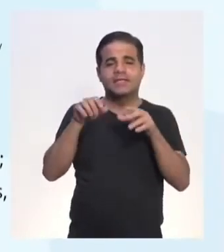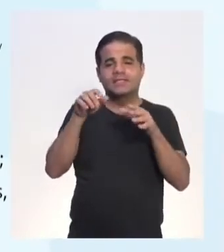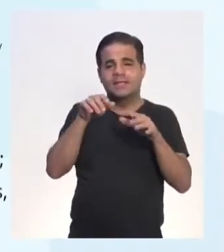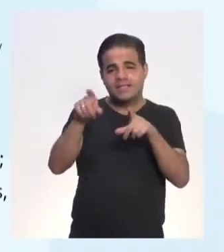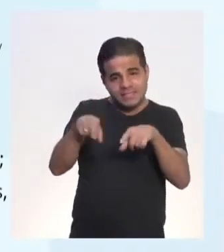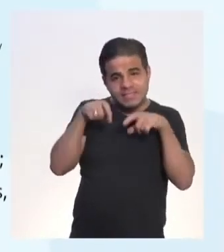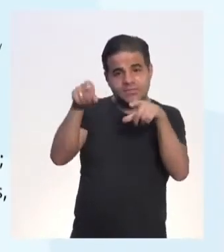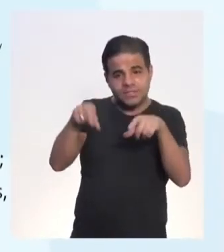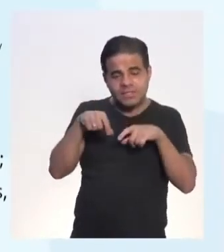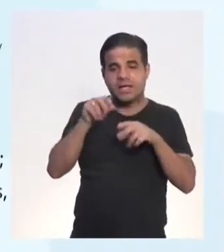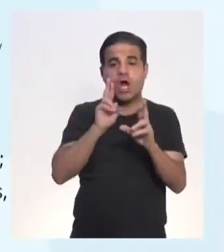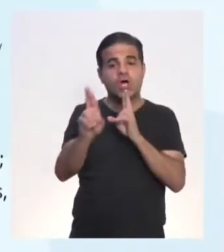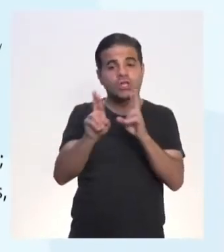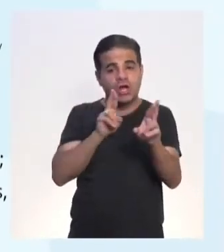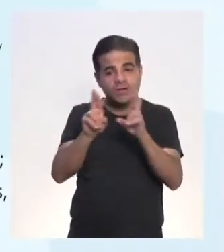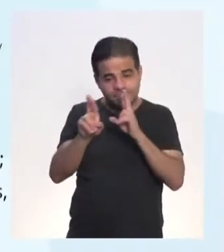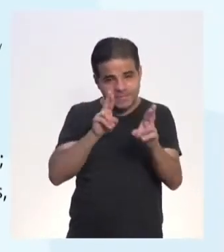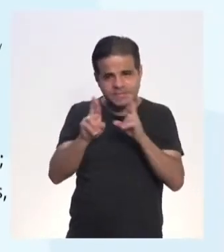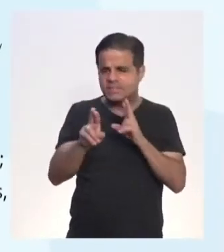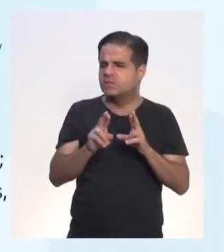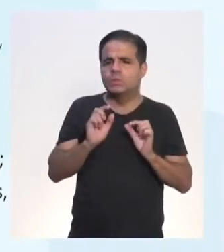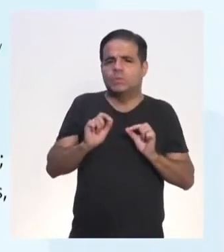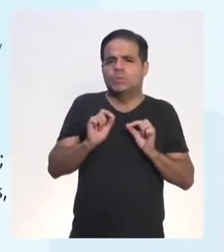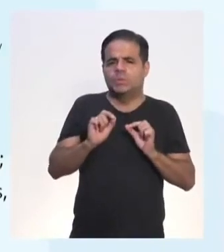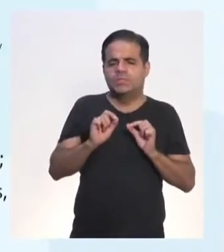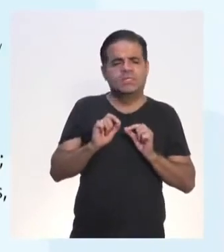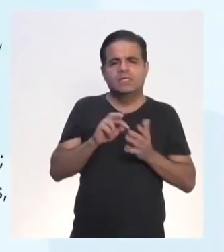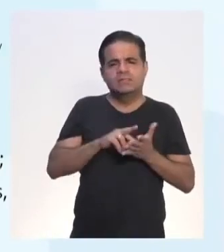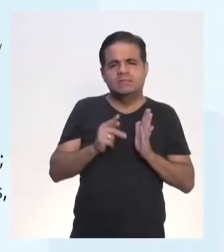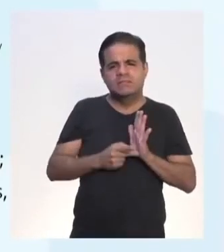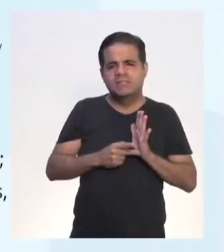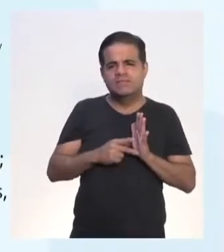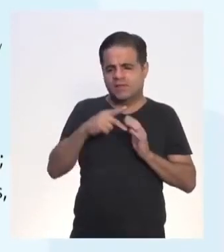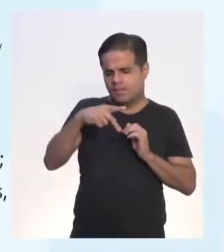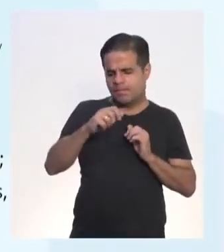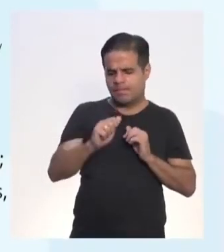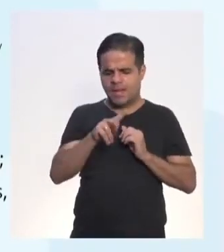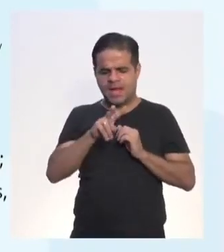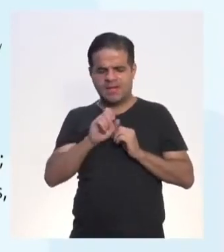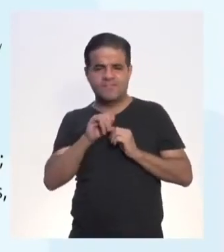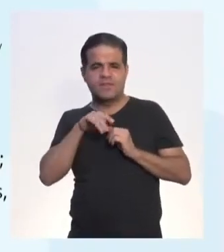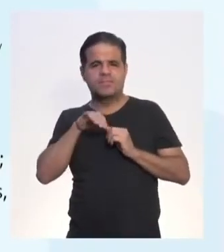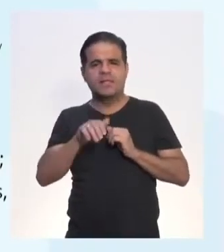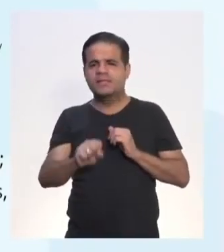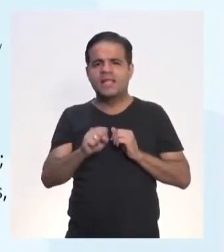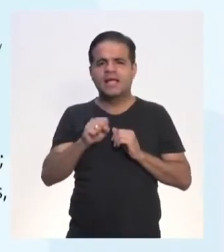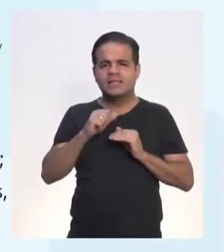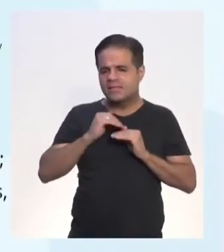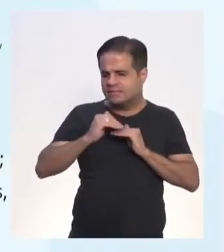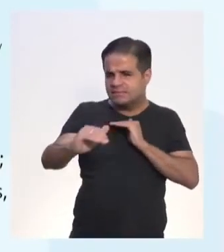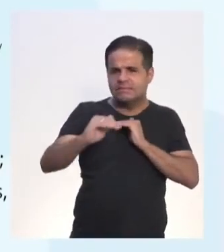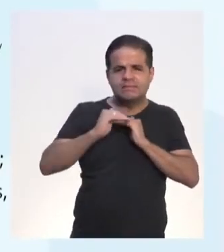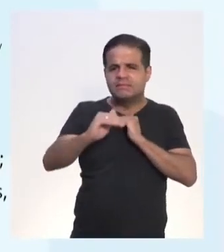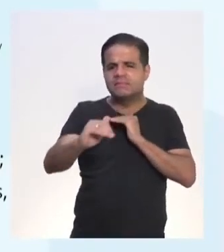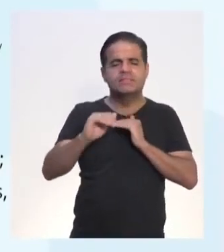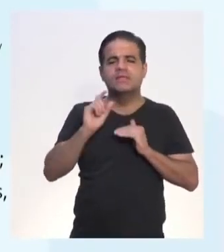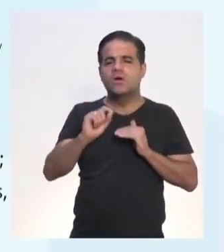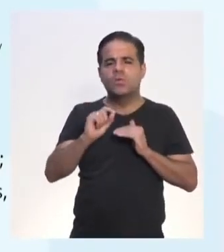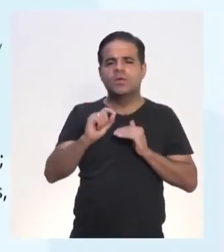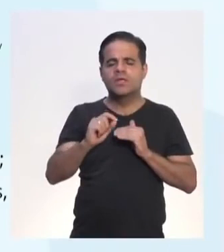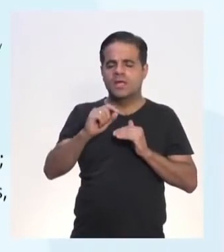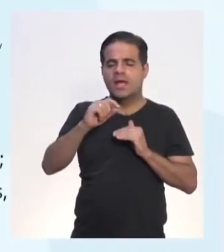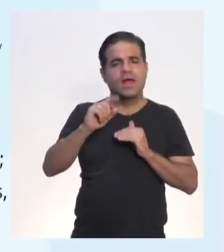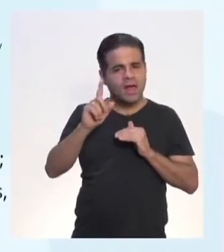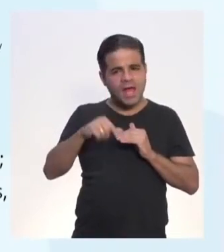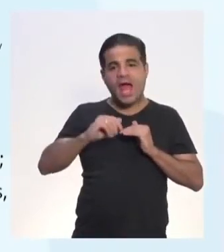rurais, temos as rodovias pavimentadas. O que é pavimentado, Alessandro? Vamos olhar o vocabulário? Pavimentado é quando a via é